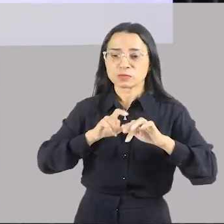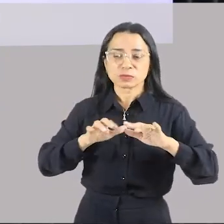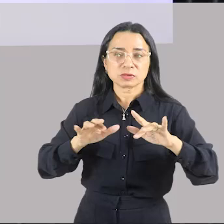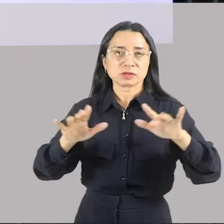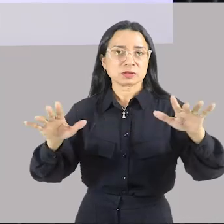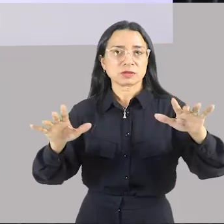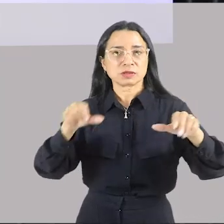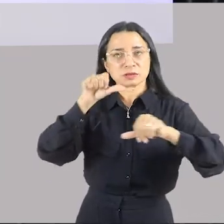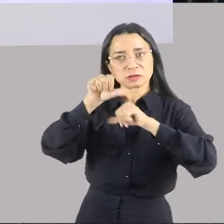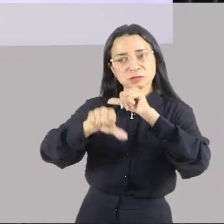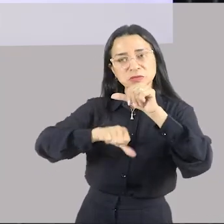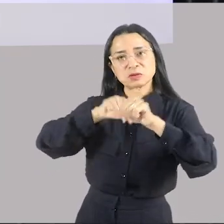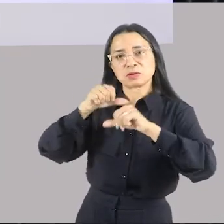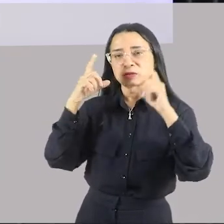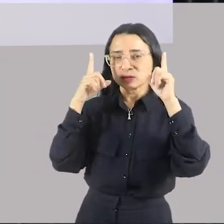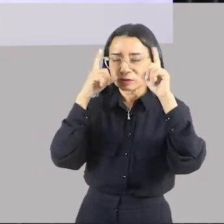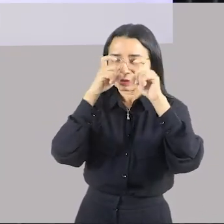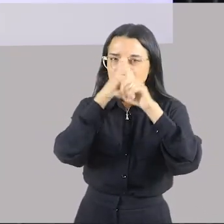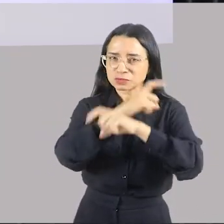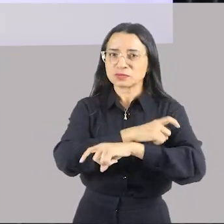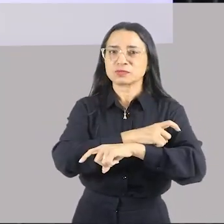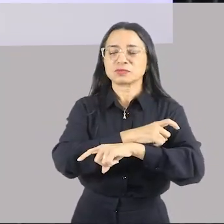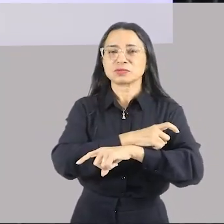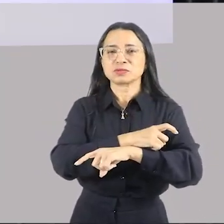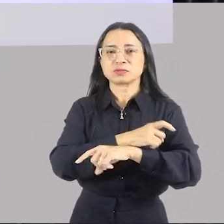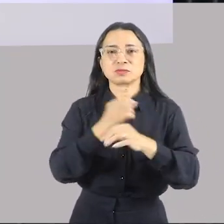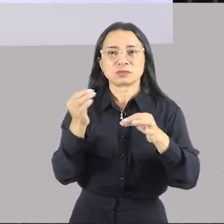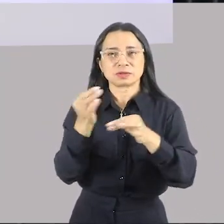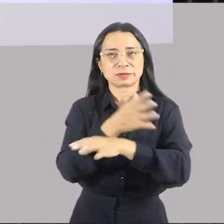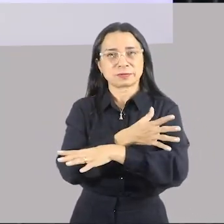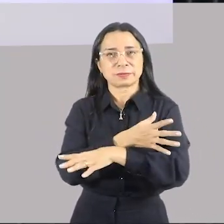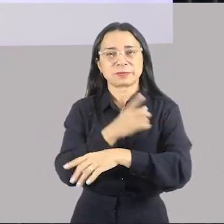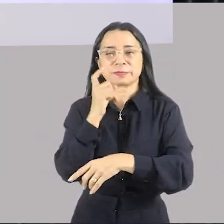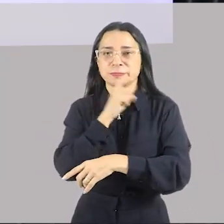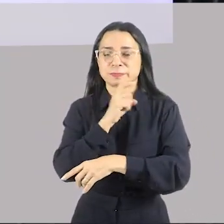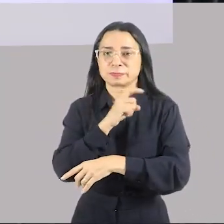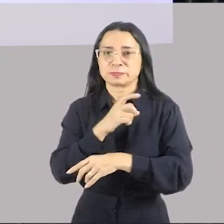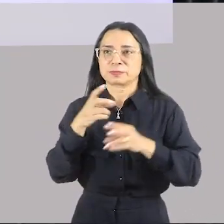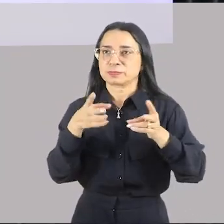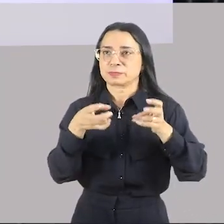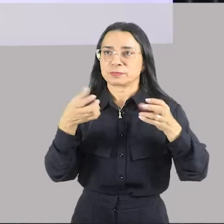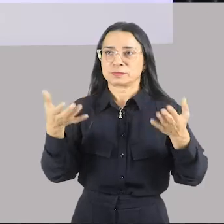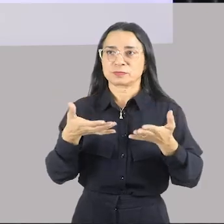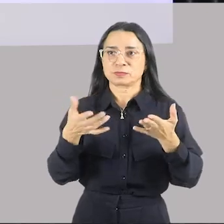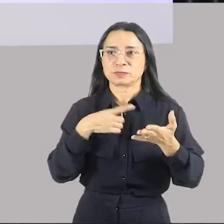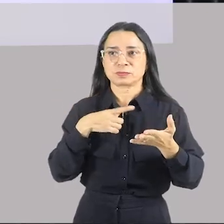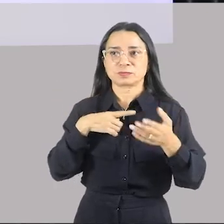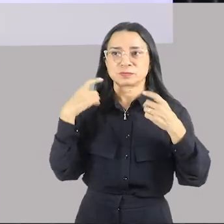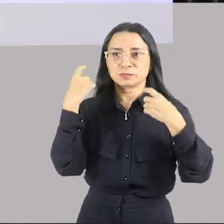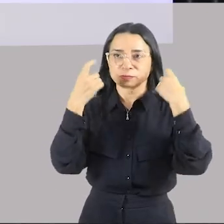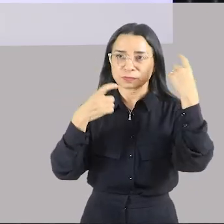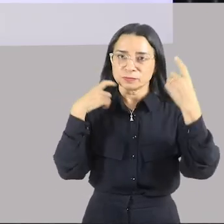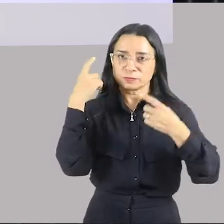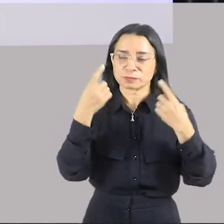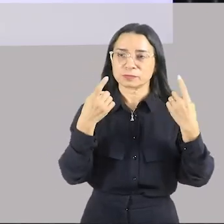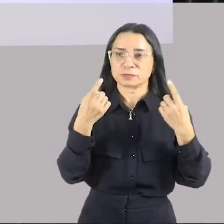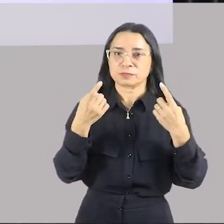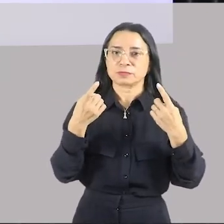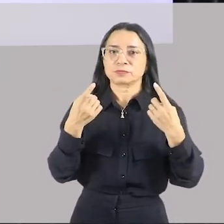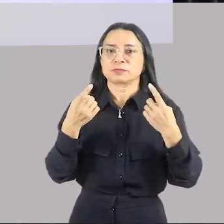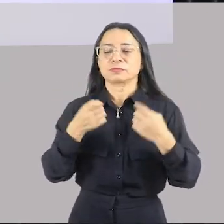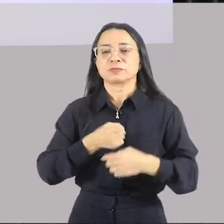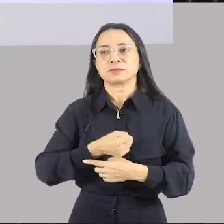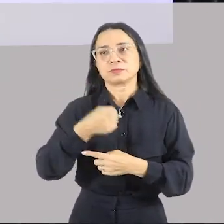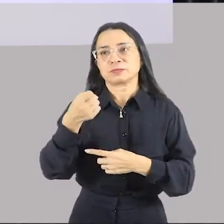complexo. Se torna muito difícil, até mesmo pela grande imprensa, né? Mas aí você percebe que atualmente existe essa preocupação da